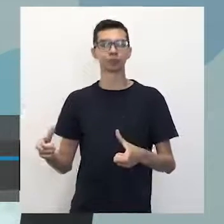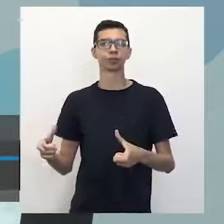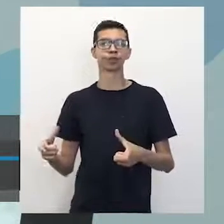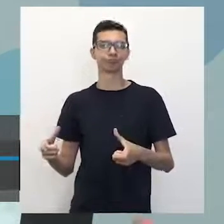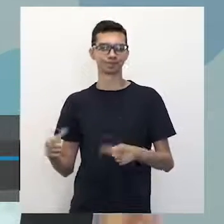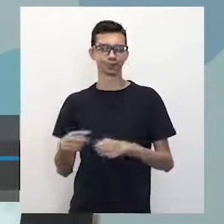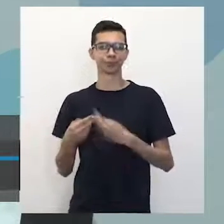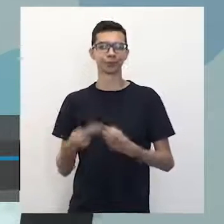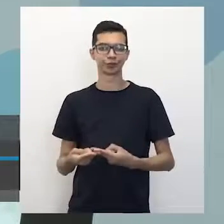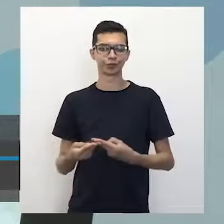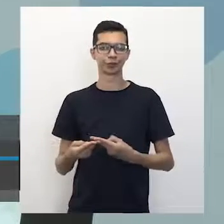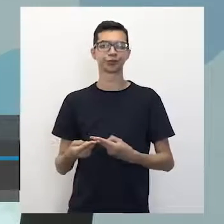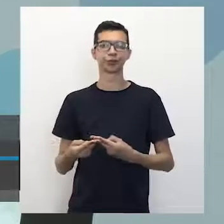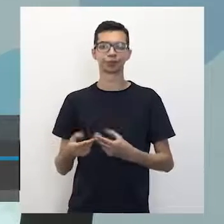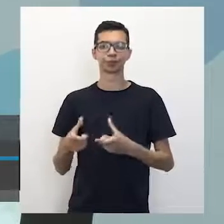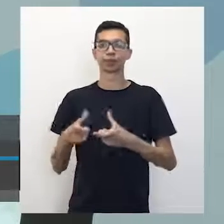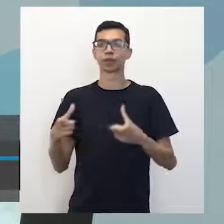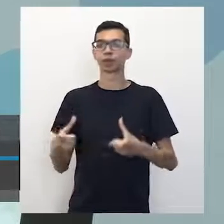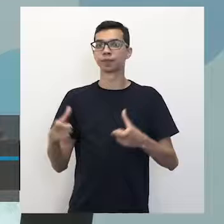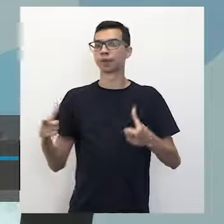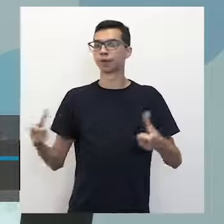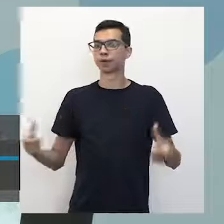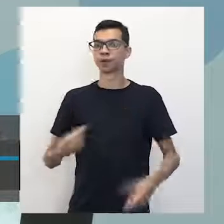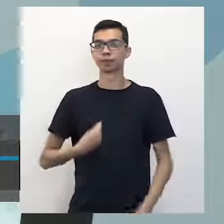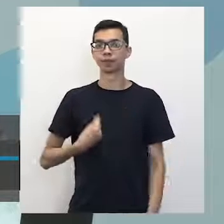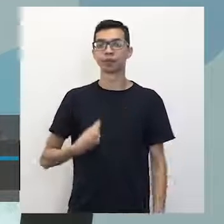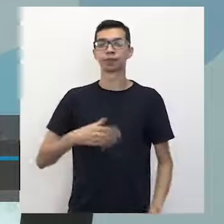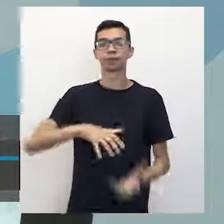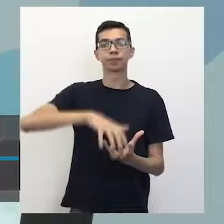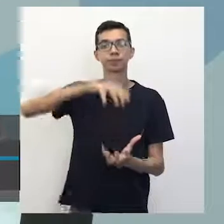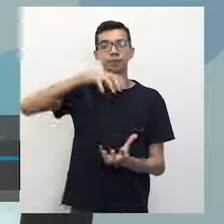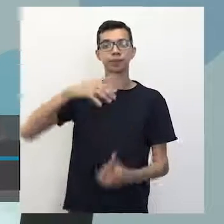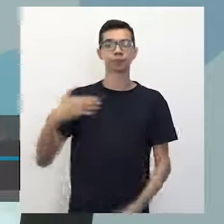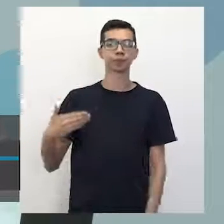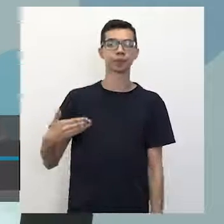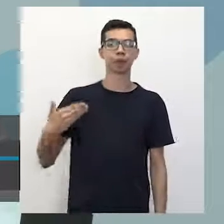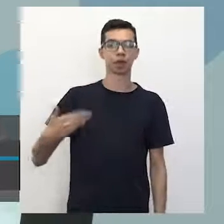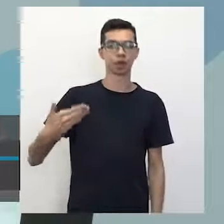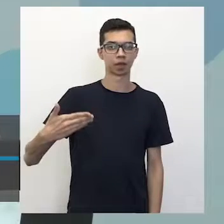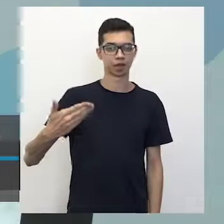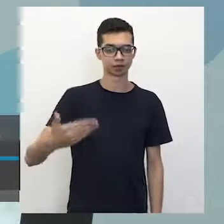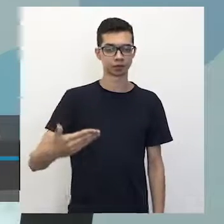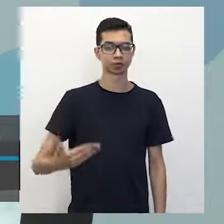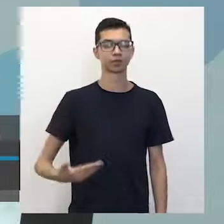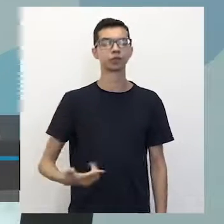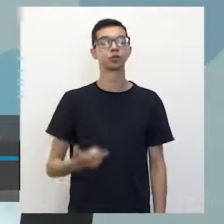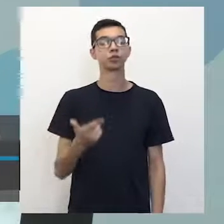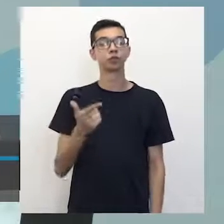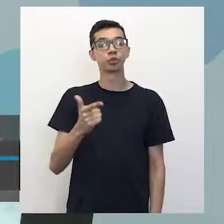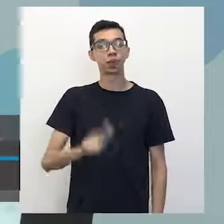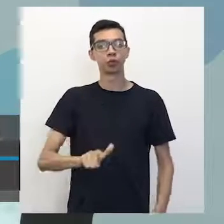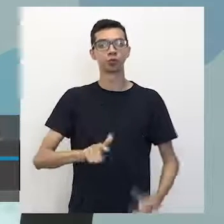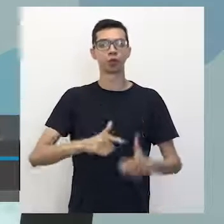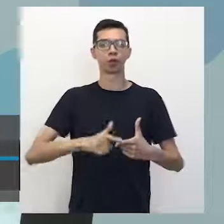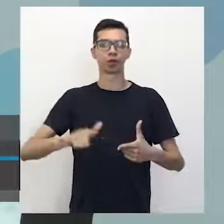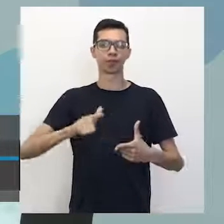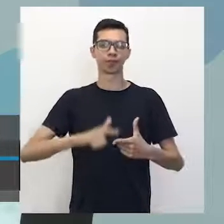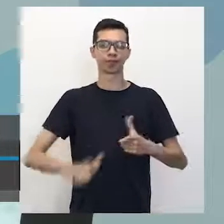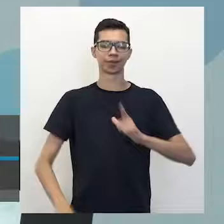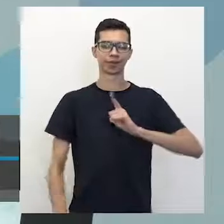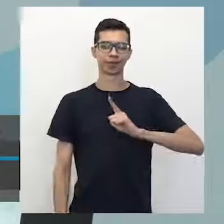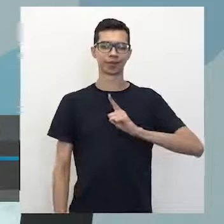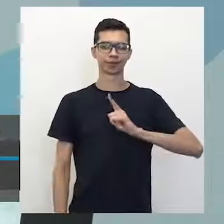começou a crescer, começou a ter uma expectativa de vida maior, e aí vai ter de novo aquele problema, né?